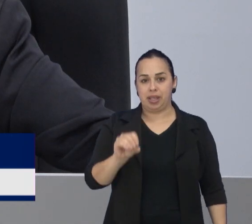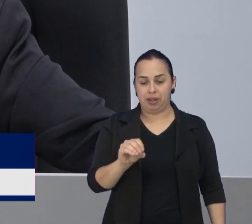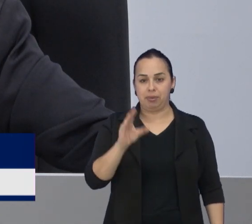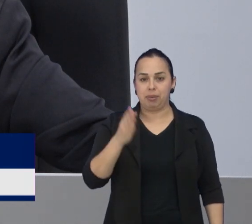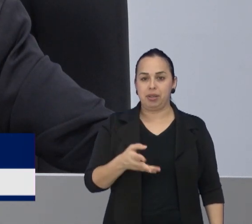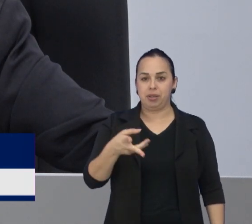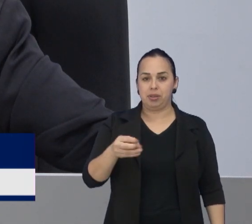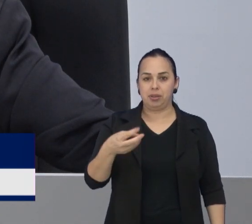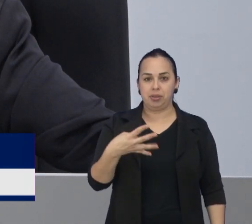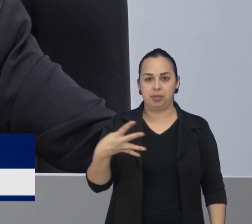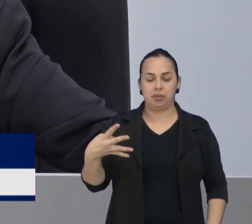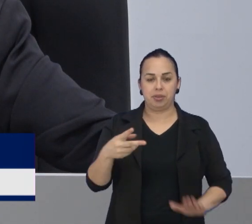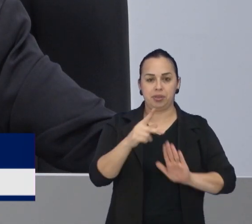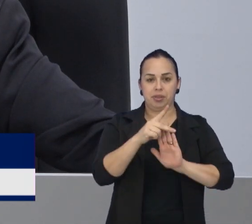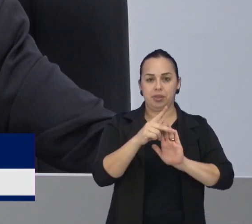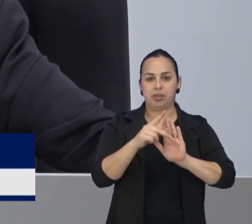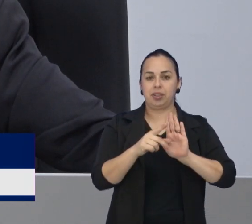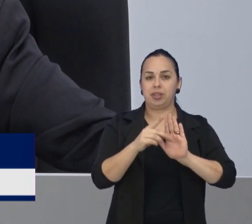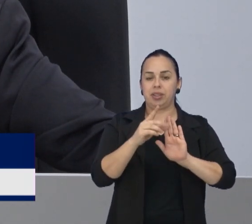6880/2024, requerimento número